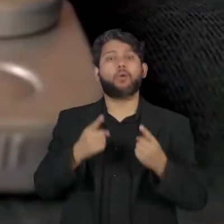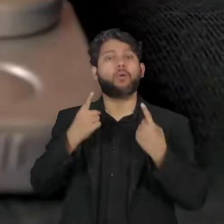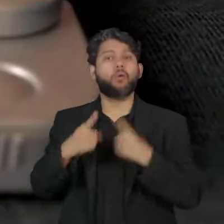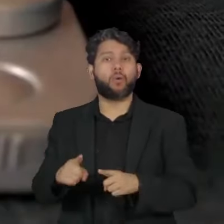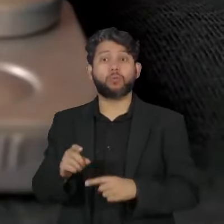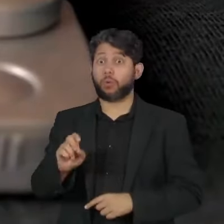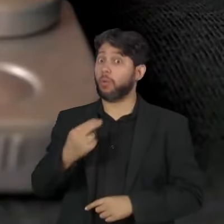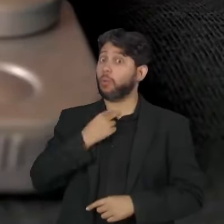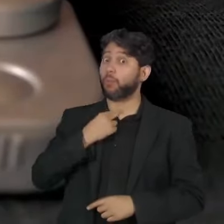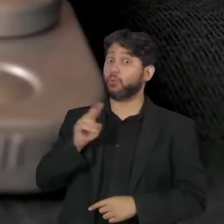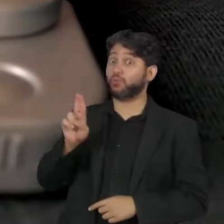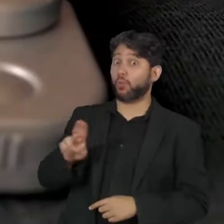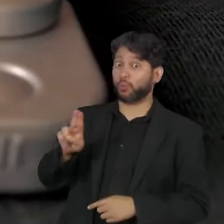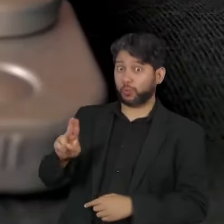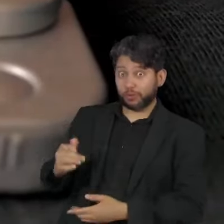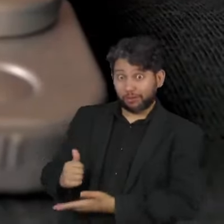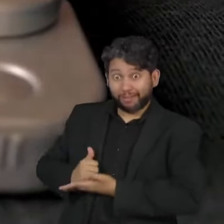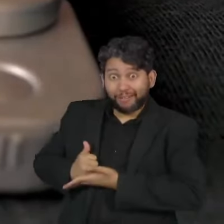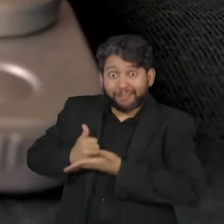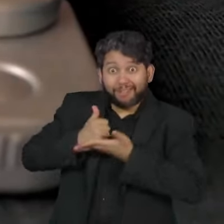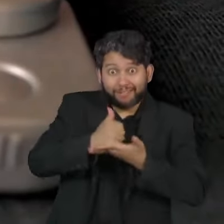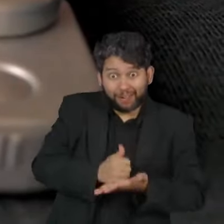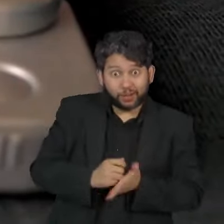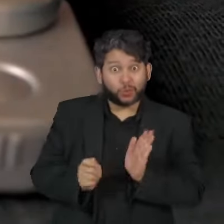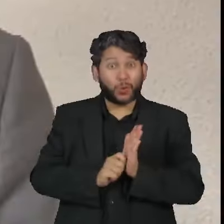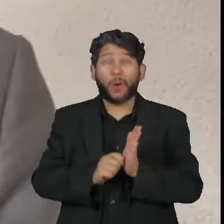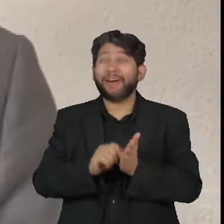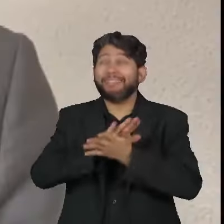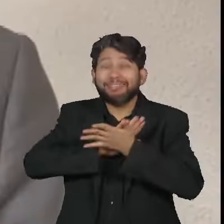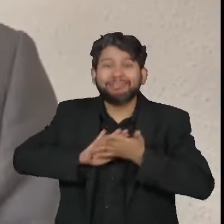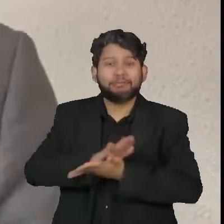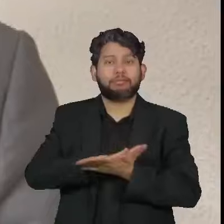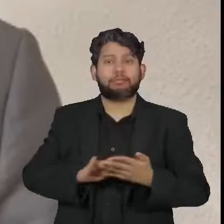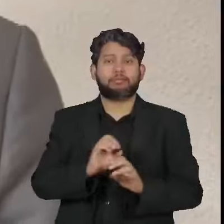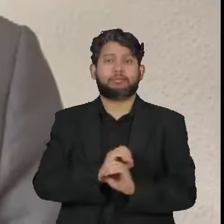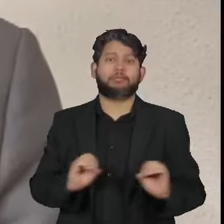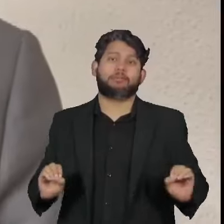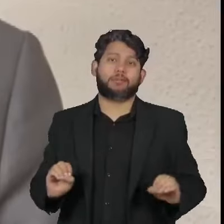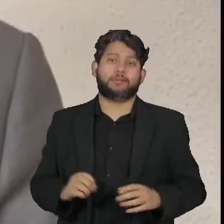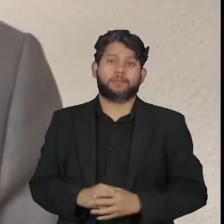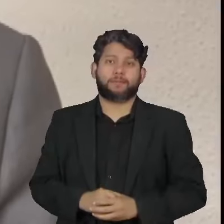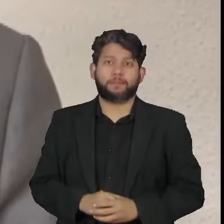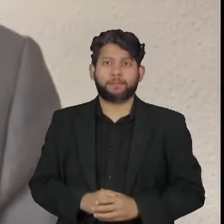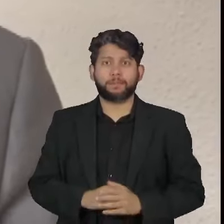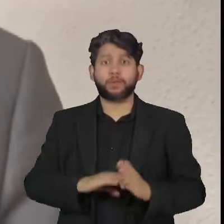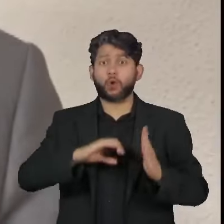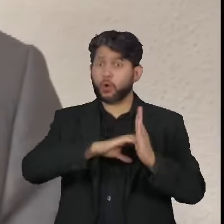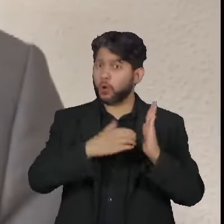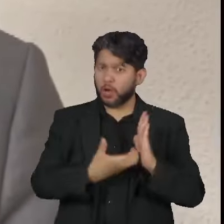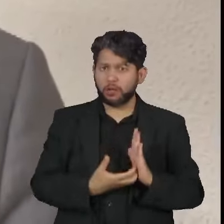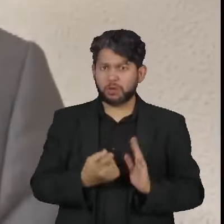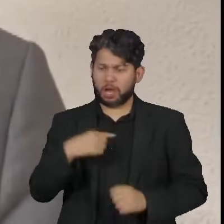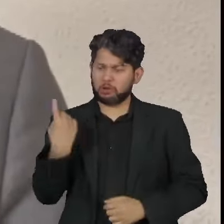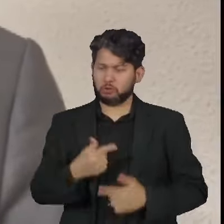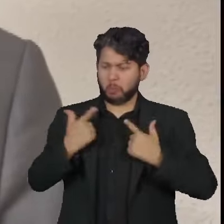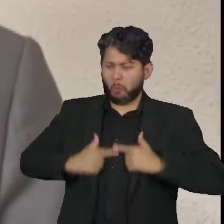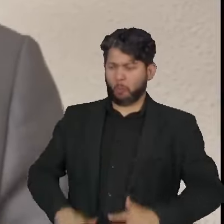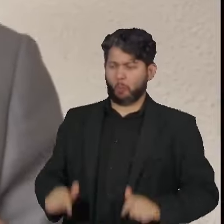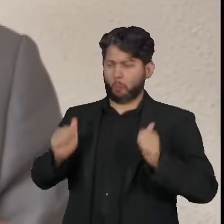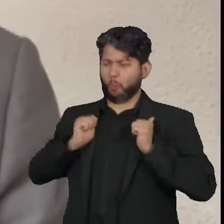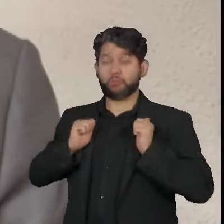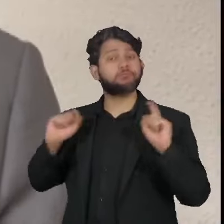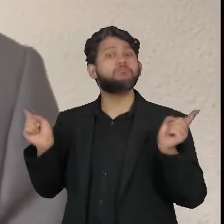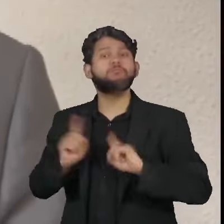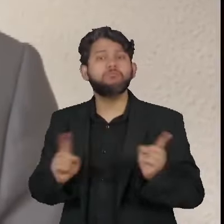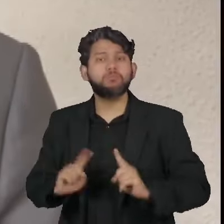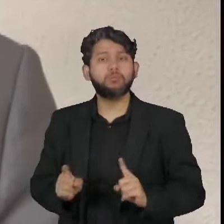posse e o porte de qualquer quantidade de entorpecentes. O Congresso Nacional não tem sido omisso, não tem sido inerte, tem prestigiado